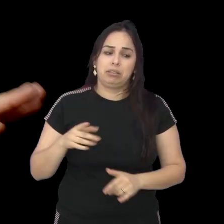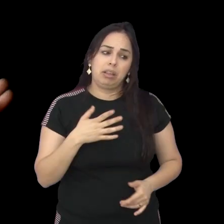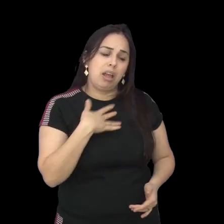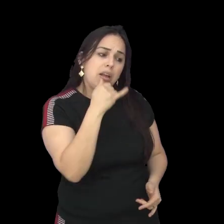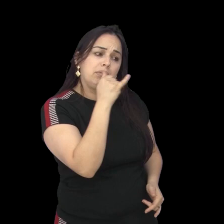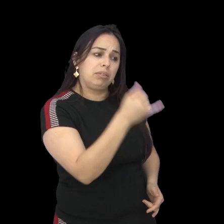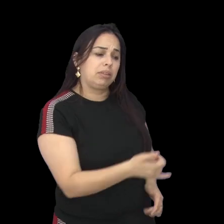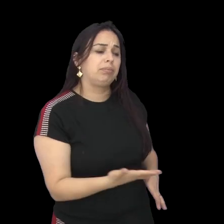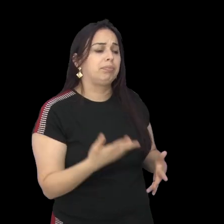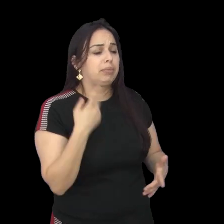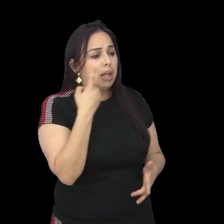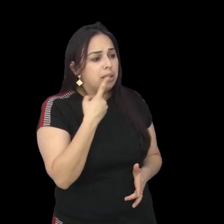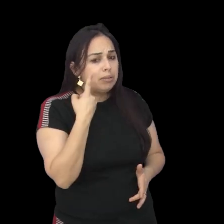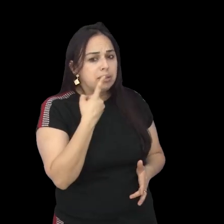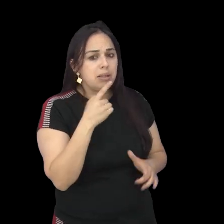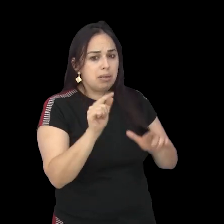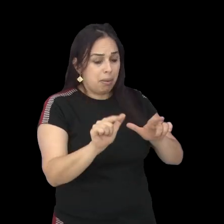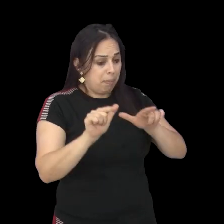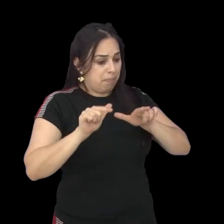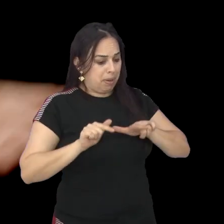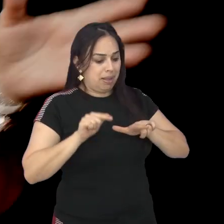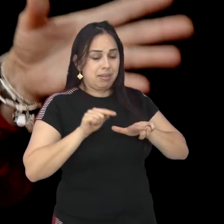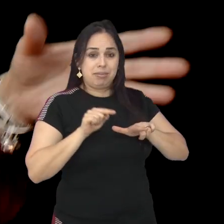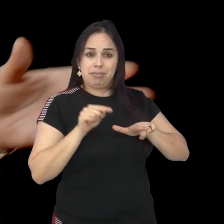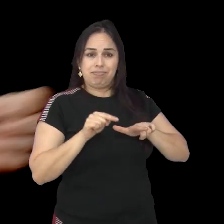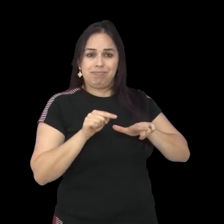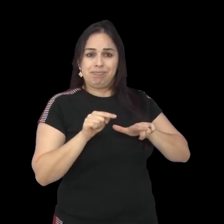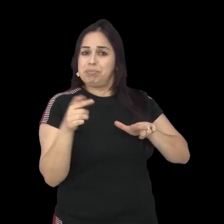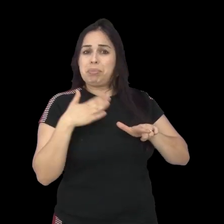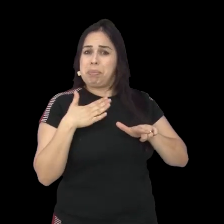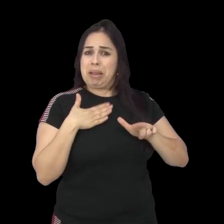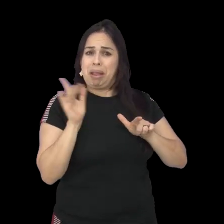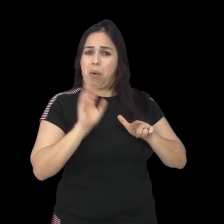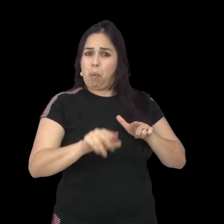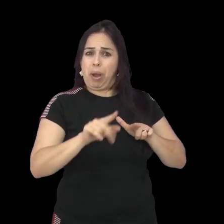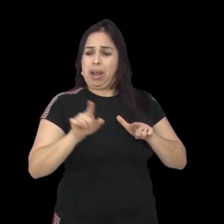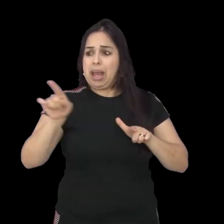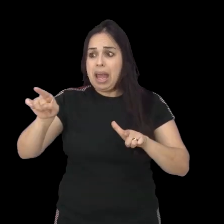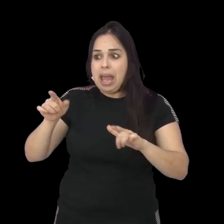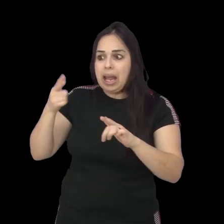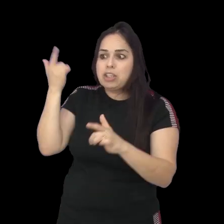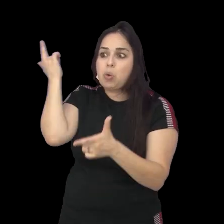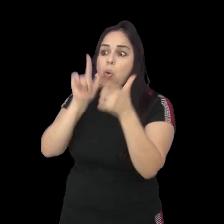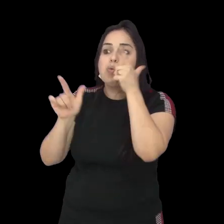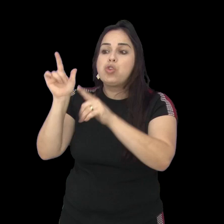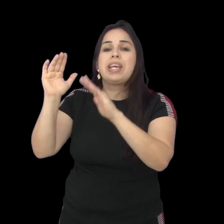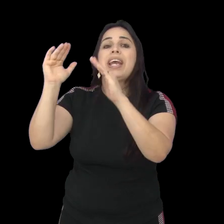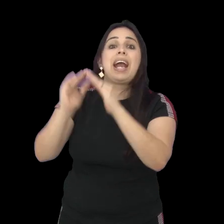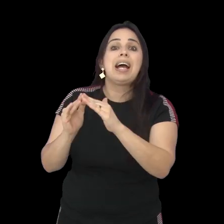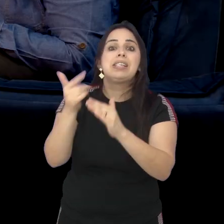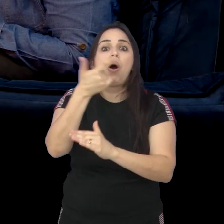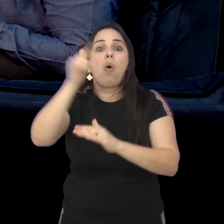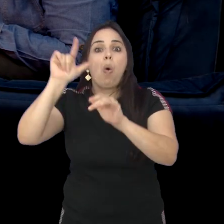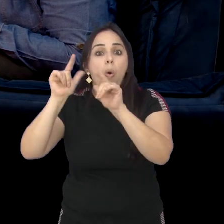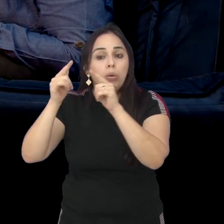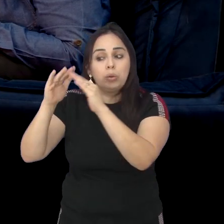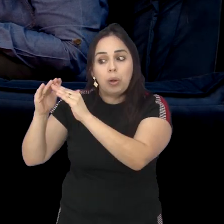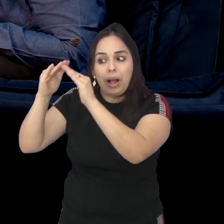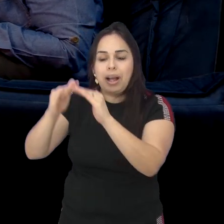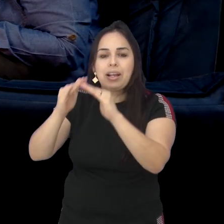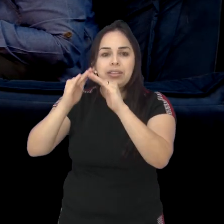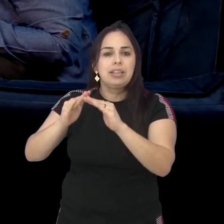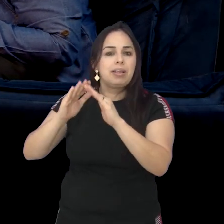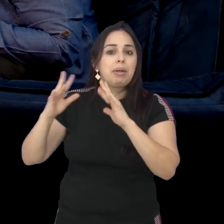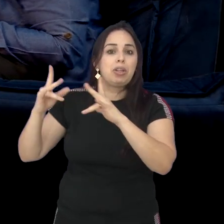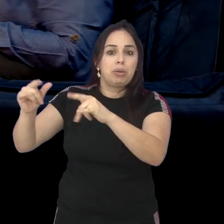para o deputado, né? Falei, deputado, o prêmio vai ser o dia que aquelas pessoas estiverem em casa. Aí é prêmio. Aquela situação tiver um desfecho